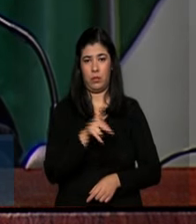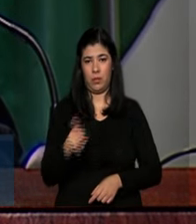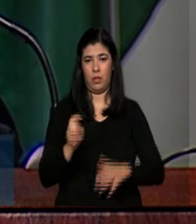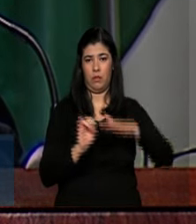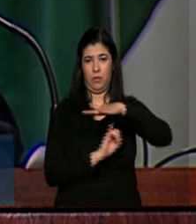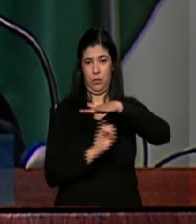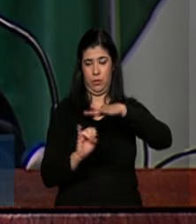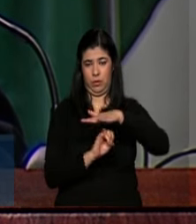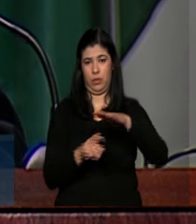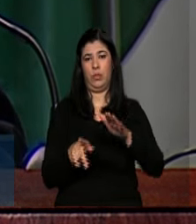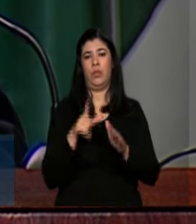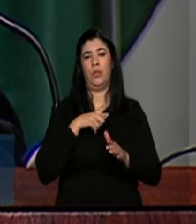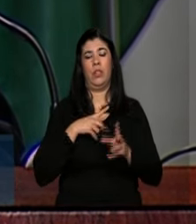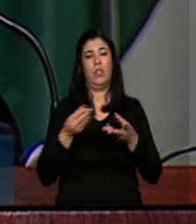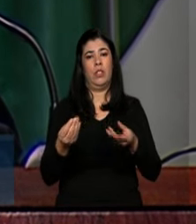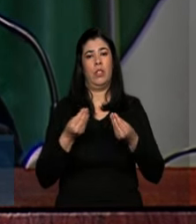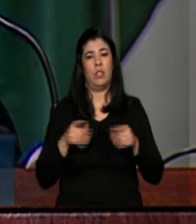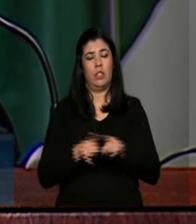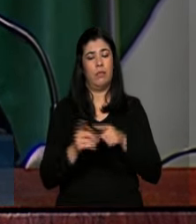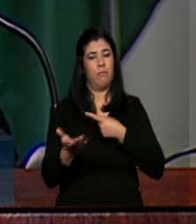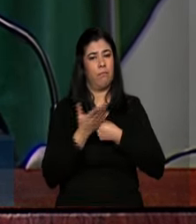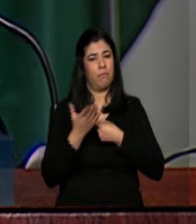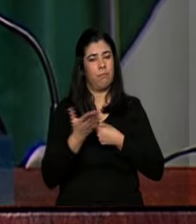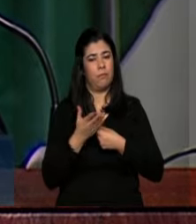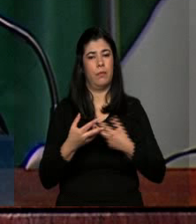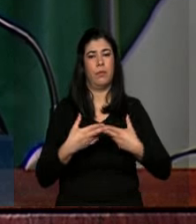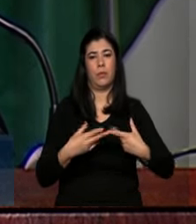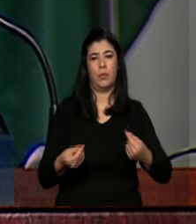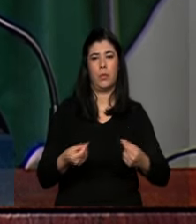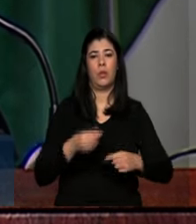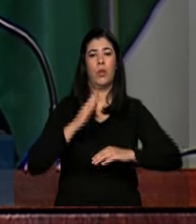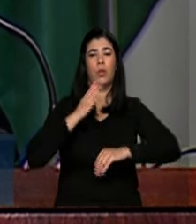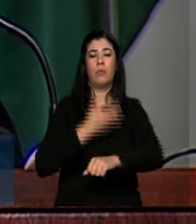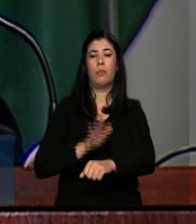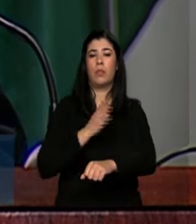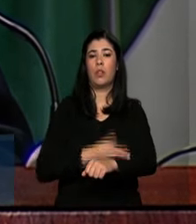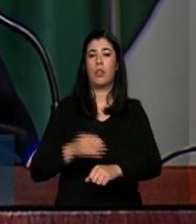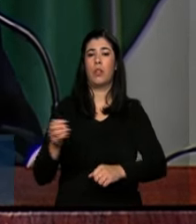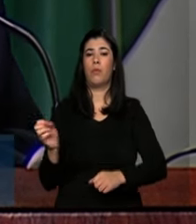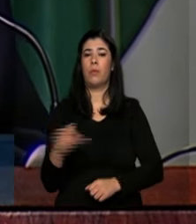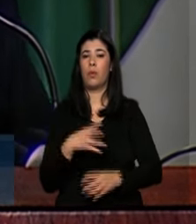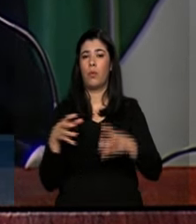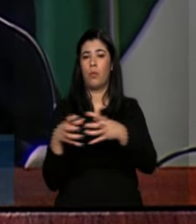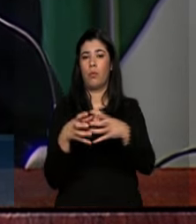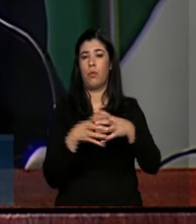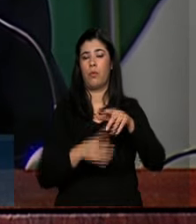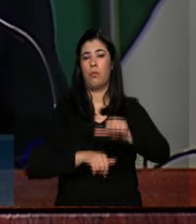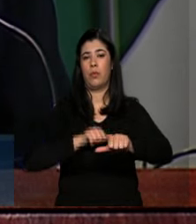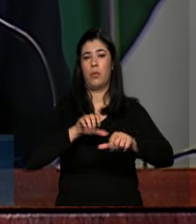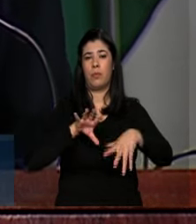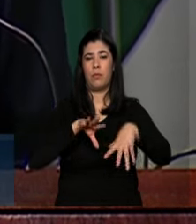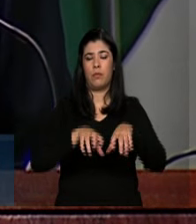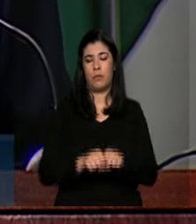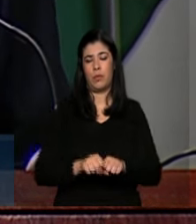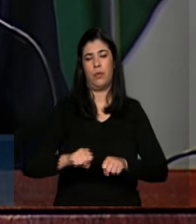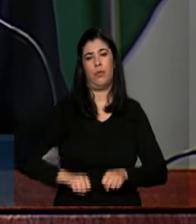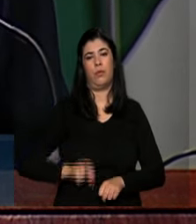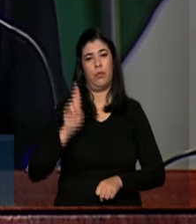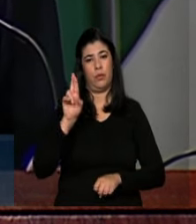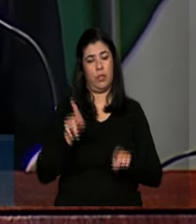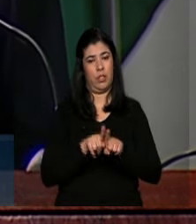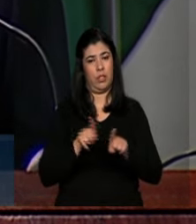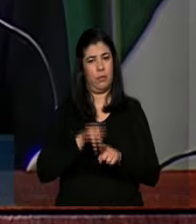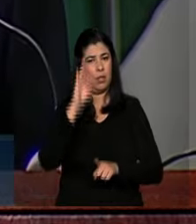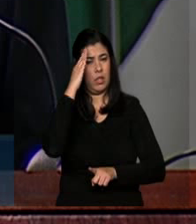Instituto Rio Branco, deu também grande contribuição para o treinamento das novas gerações de diplomatas e para a compreensão